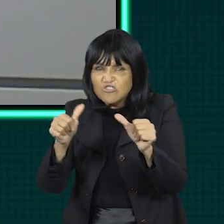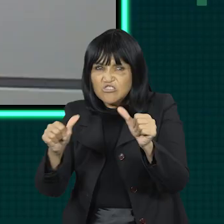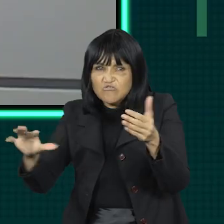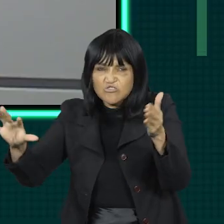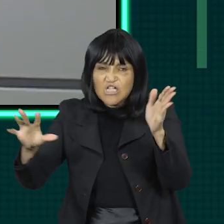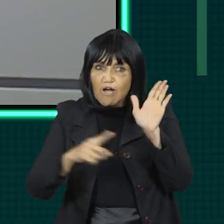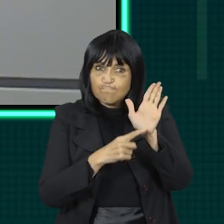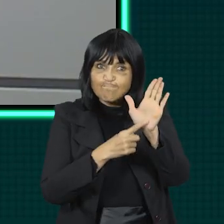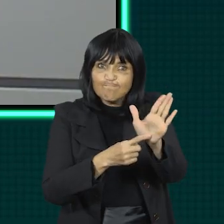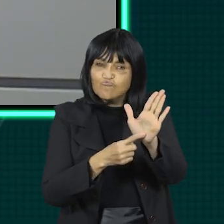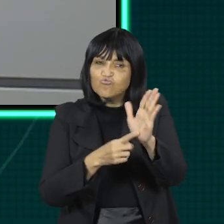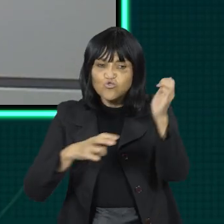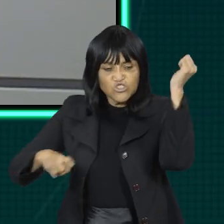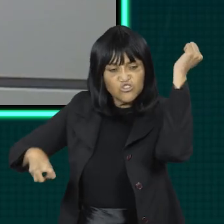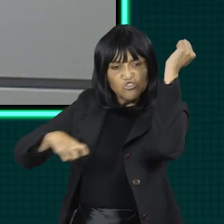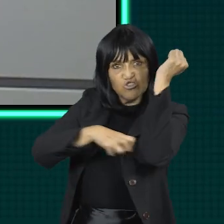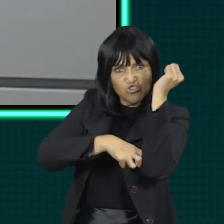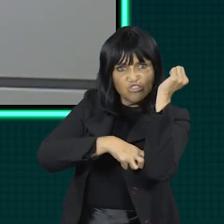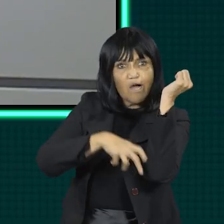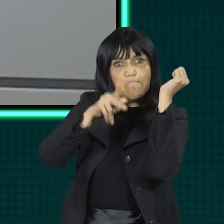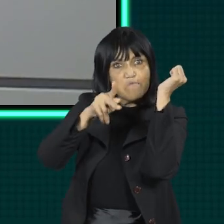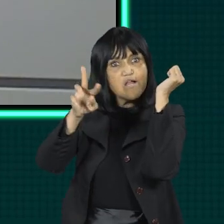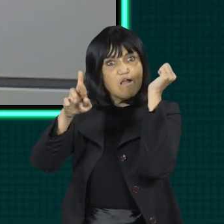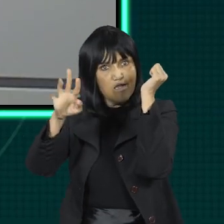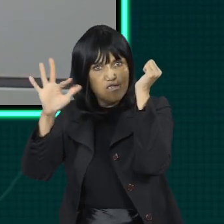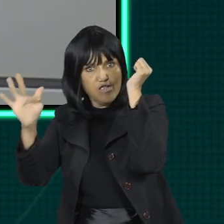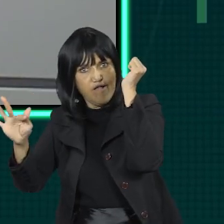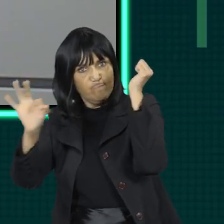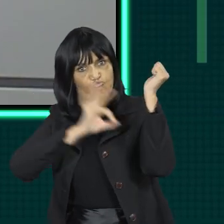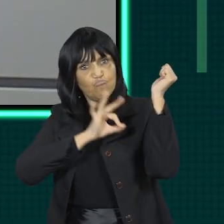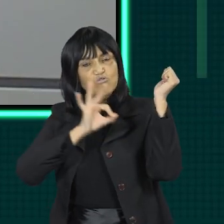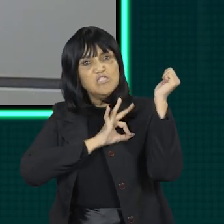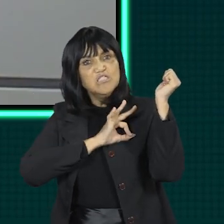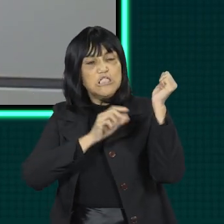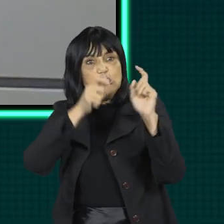os registros de acidentes da PRF e nos